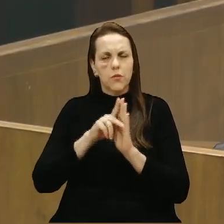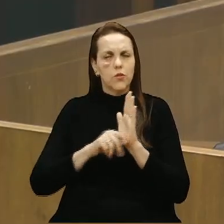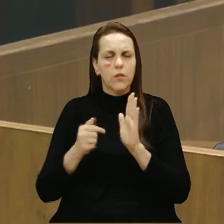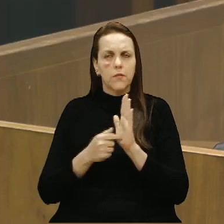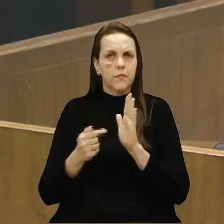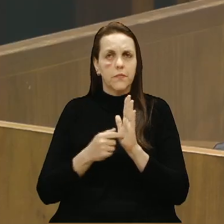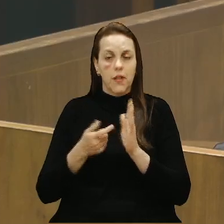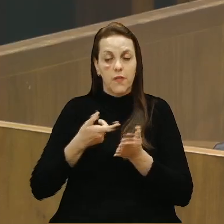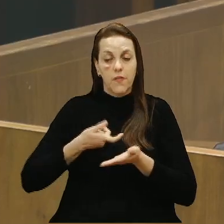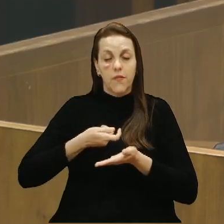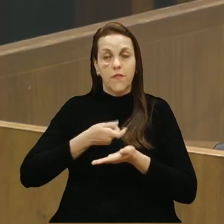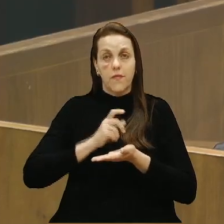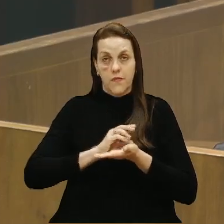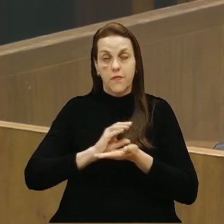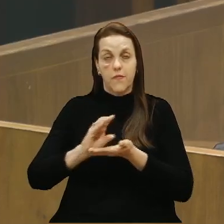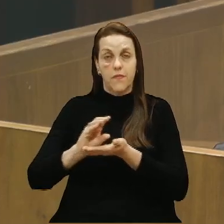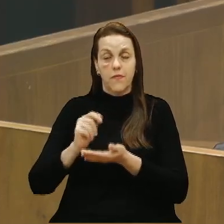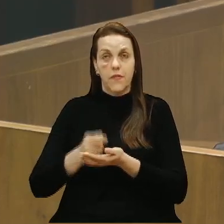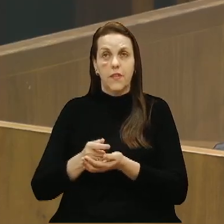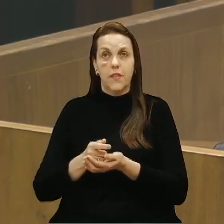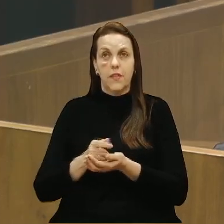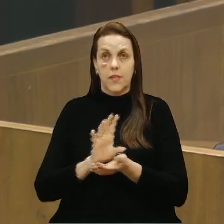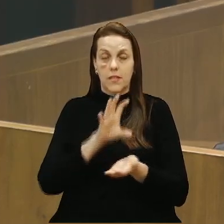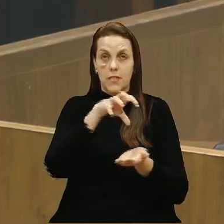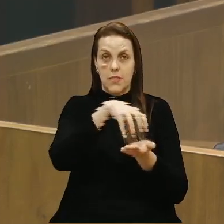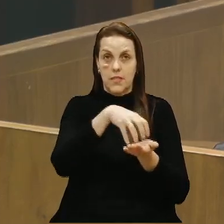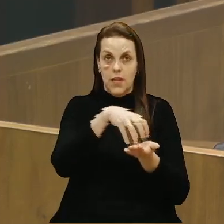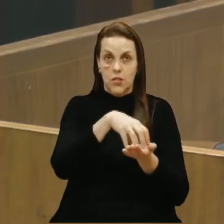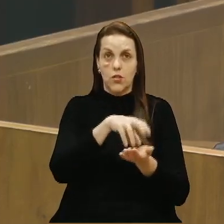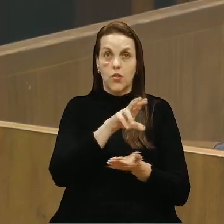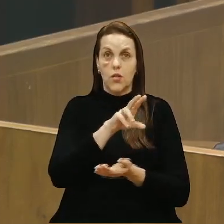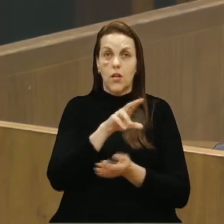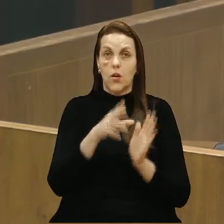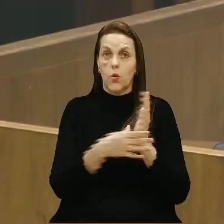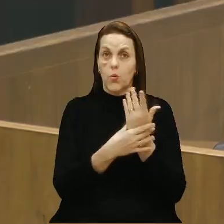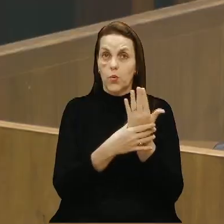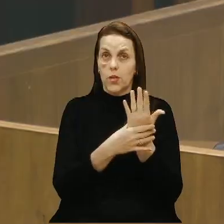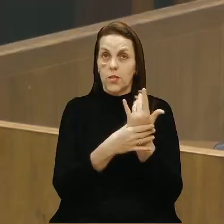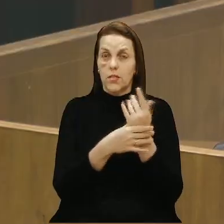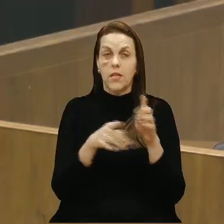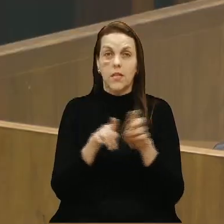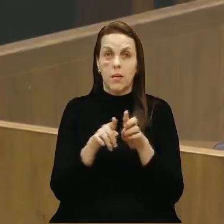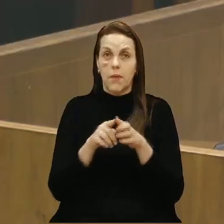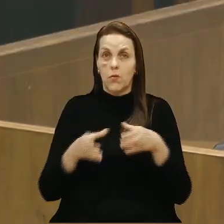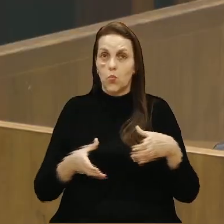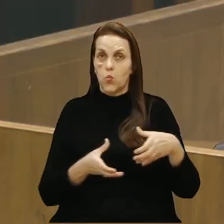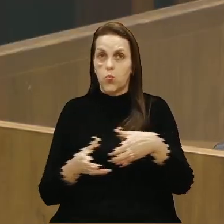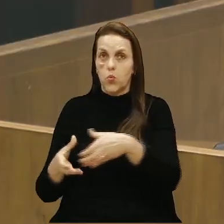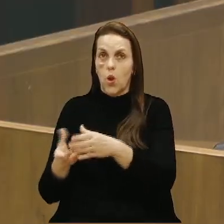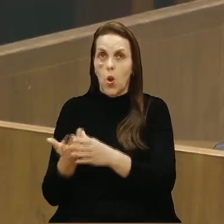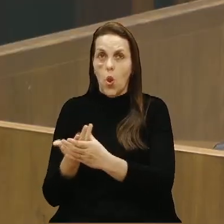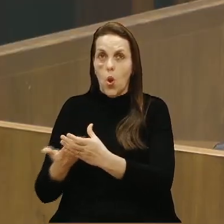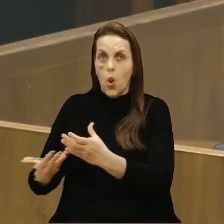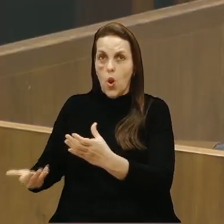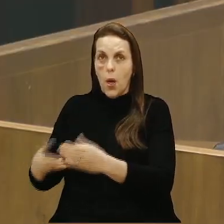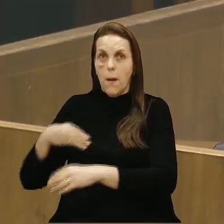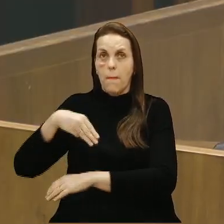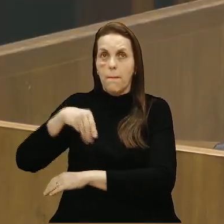com recurso da União são a sede da URCS e o túnel de drenagem da Mateus Janela.